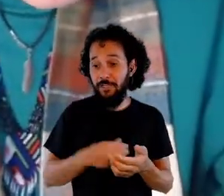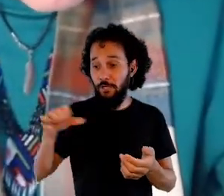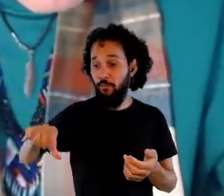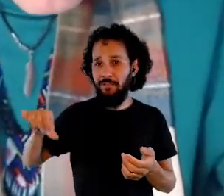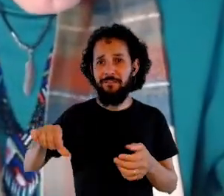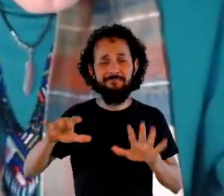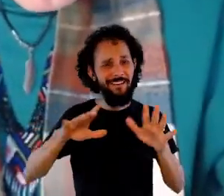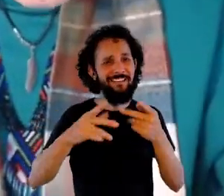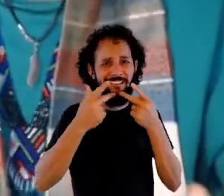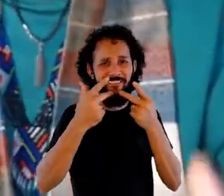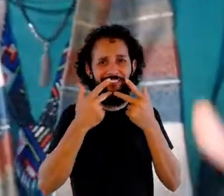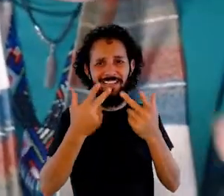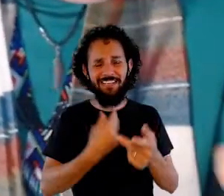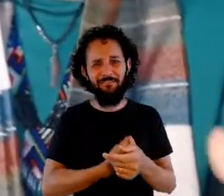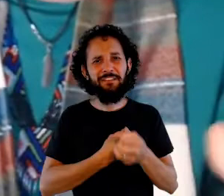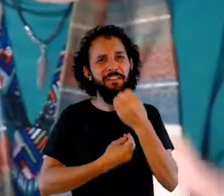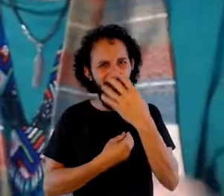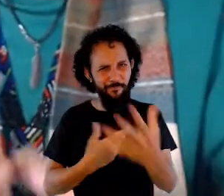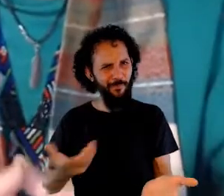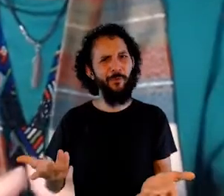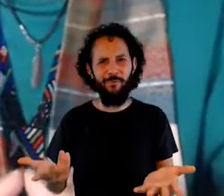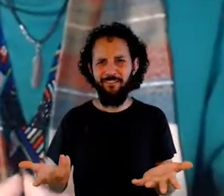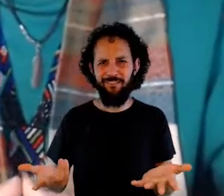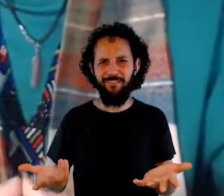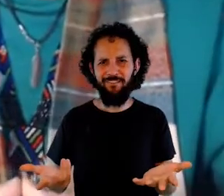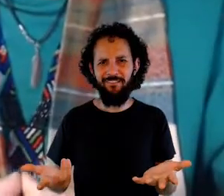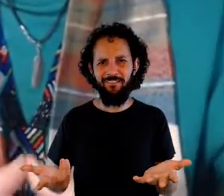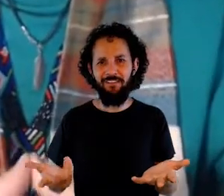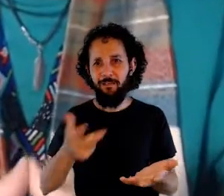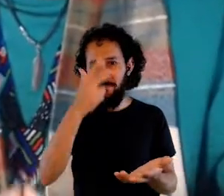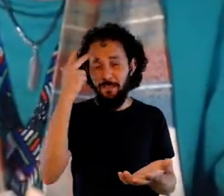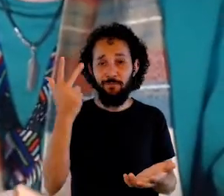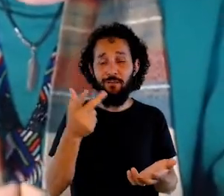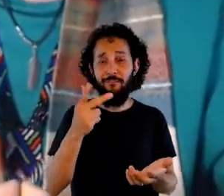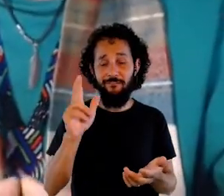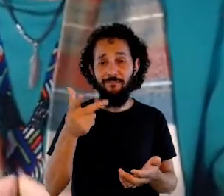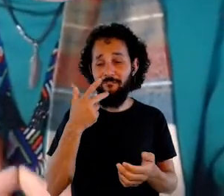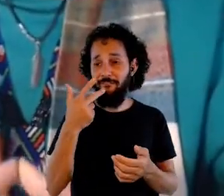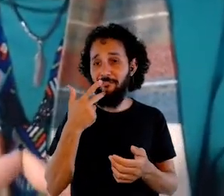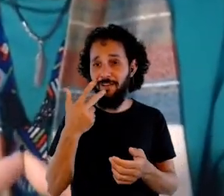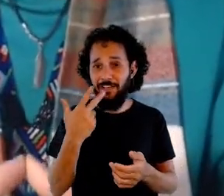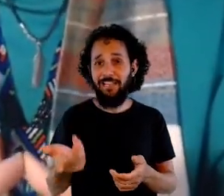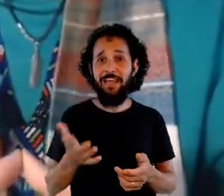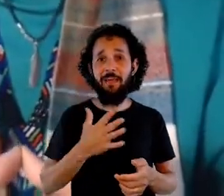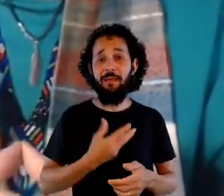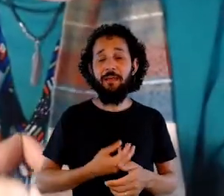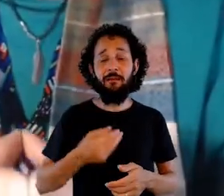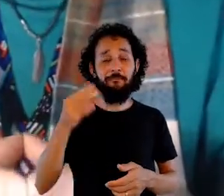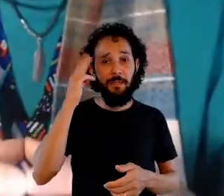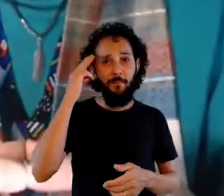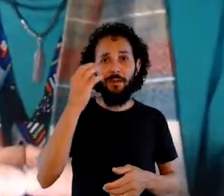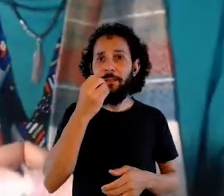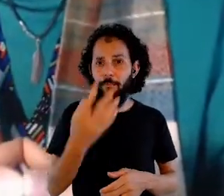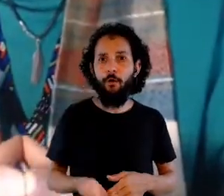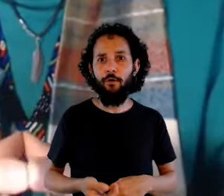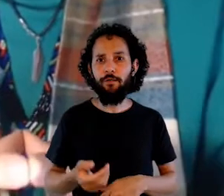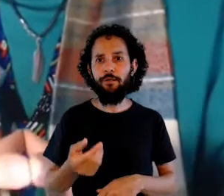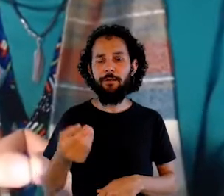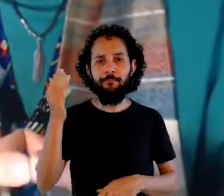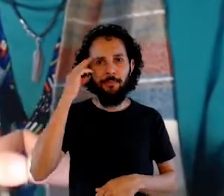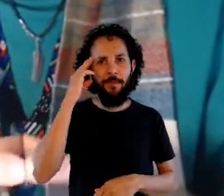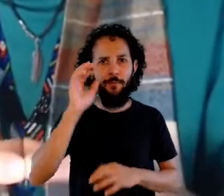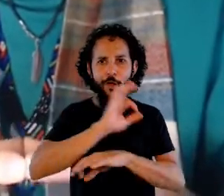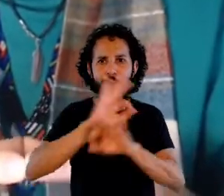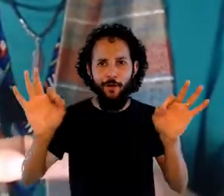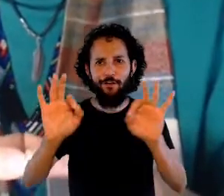boa. E aí a pessoa vai fazer isso, né? Daí chega ela e fala assim, minha memória é boa, minha memória é ótima, minha memória é excelente. Depois